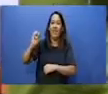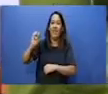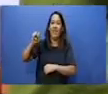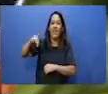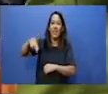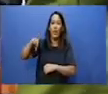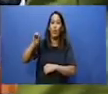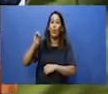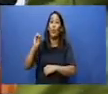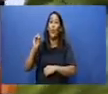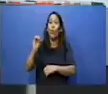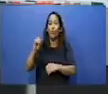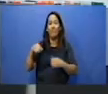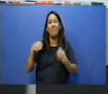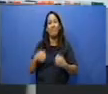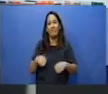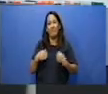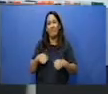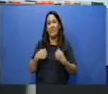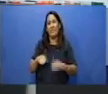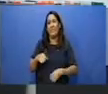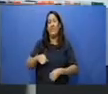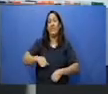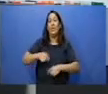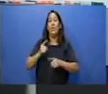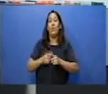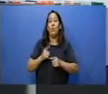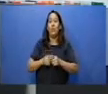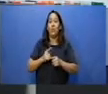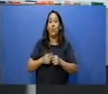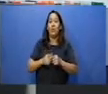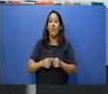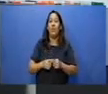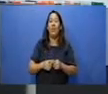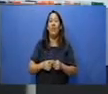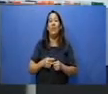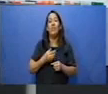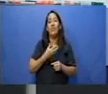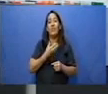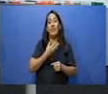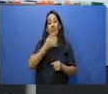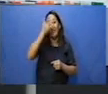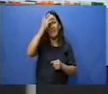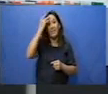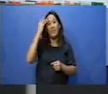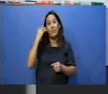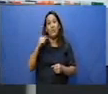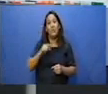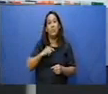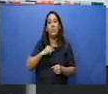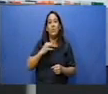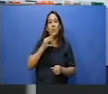especialista fala alguma coisa e o outro dá outra opinião. Então, aí uns falavam assim, não, vamos